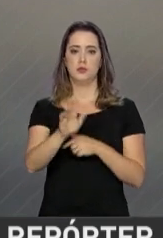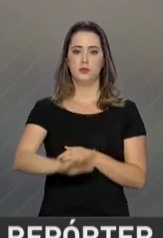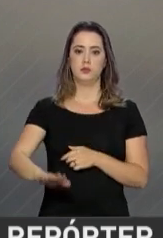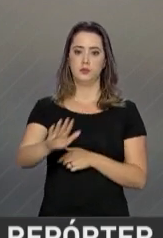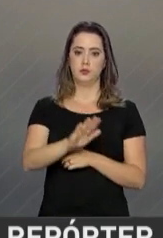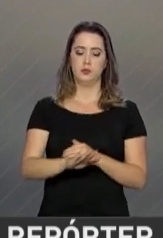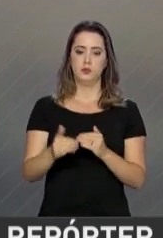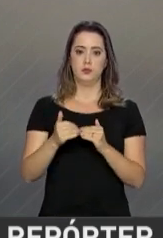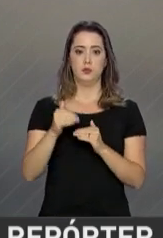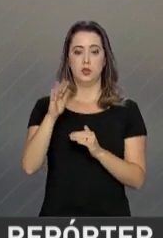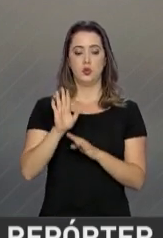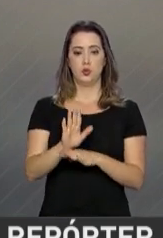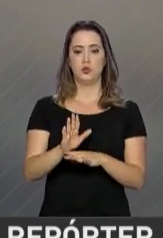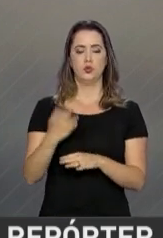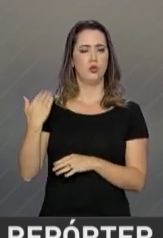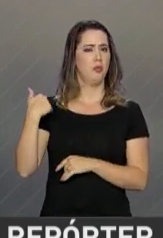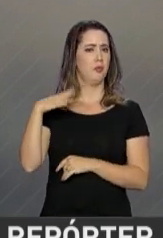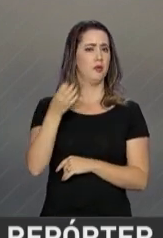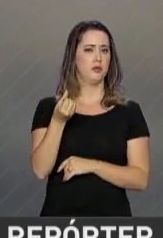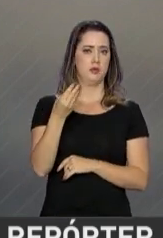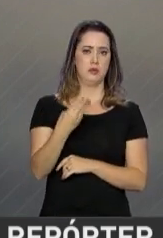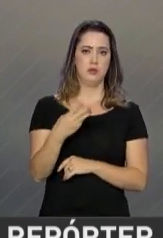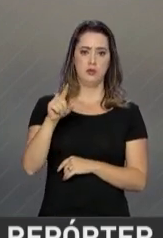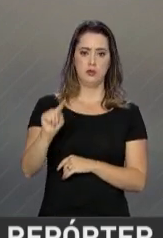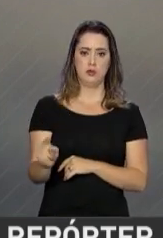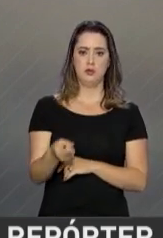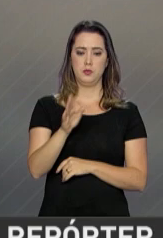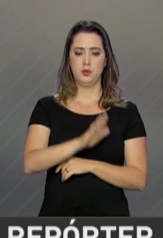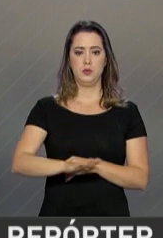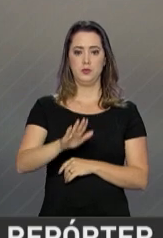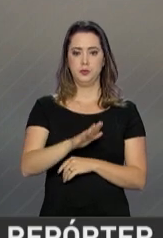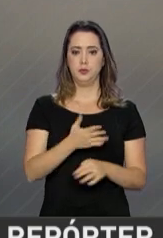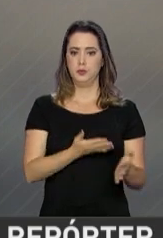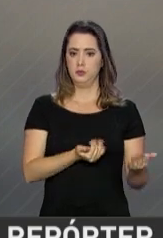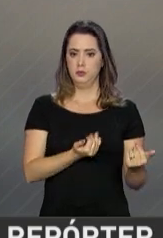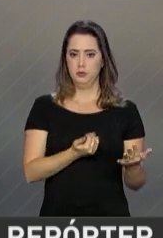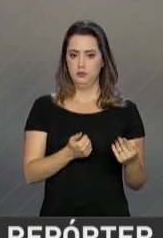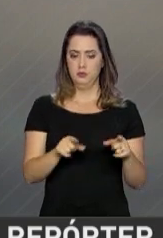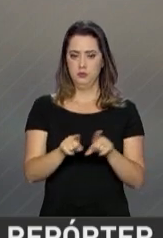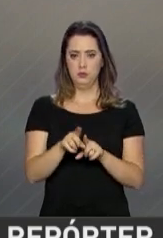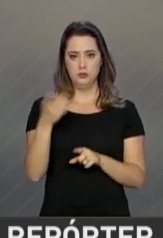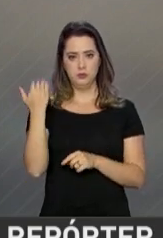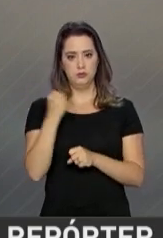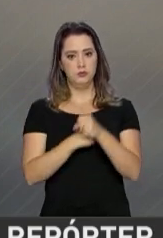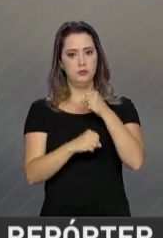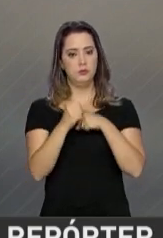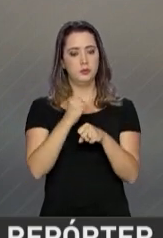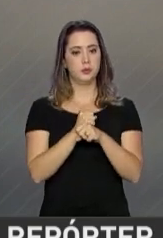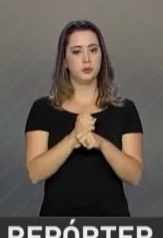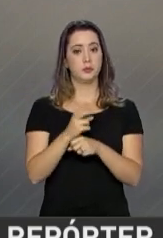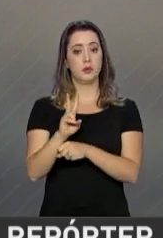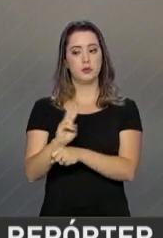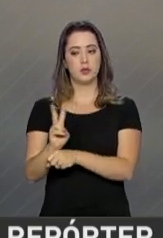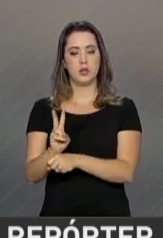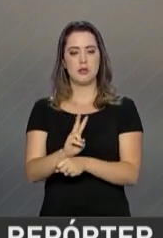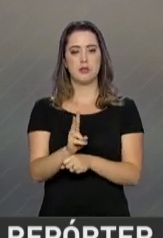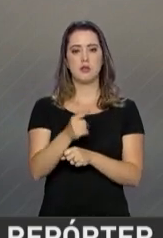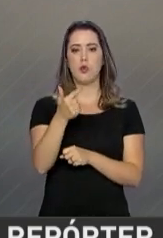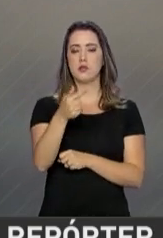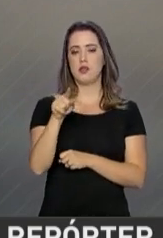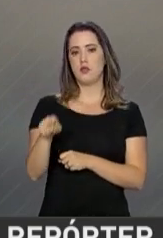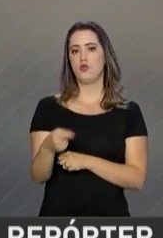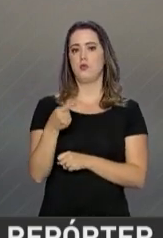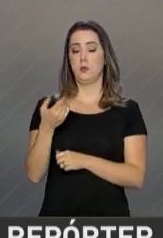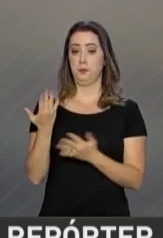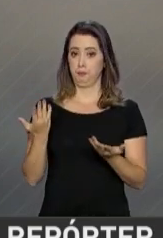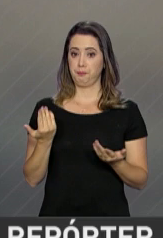63 mil crianças e adolescentes do trabalho somente no ano passado foram mais de sete mil inspeções quanto o trabalho infantil no